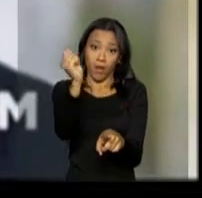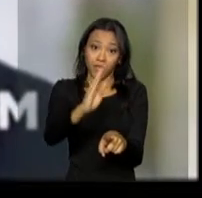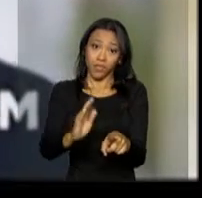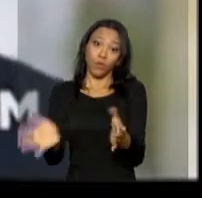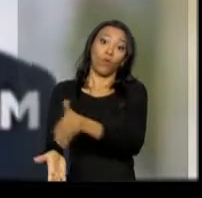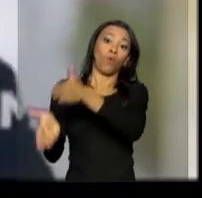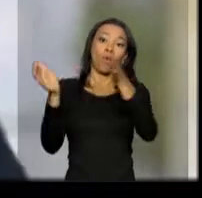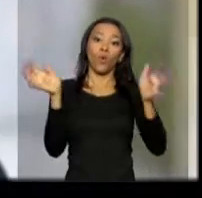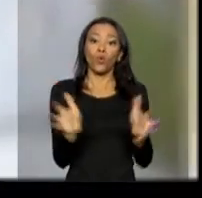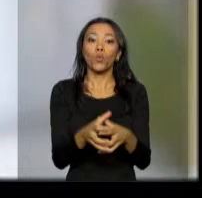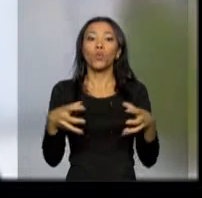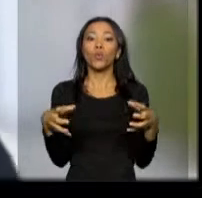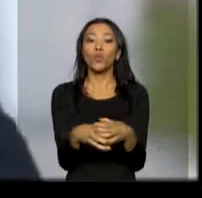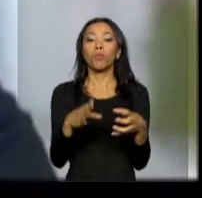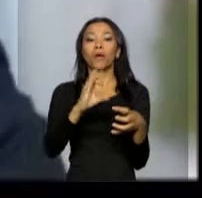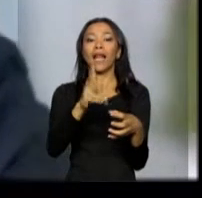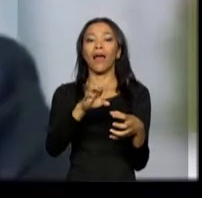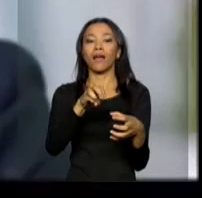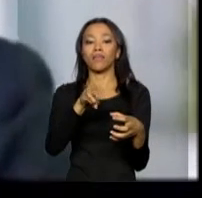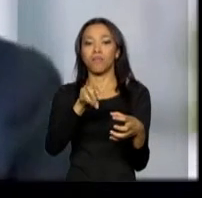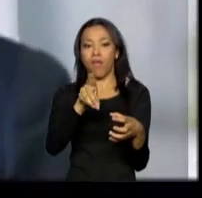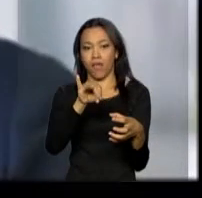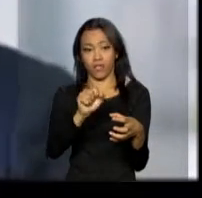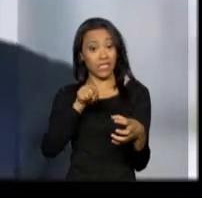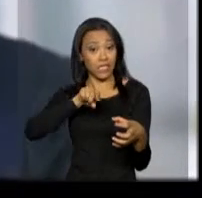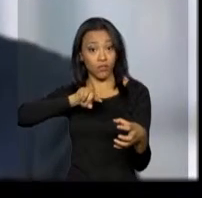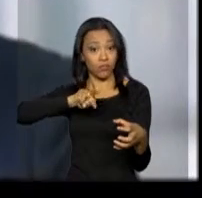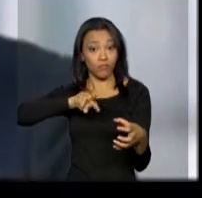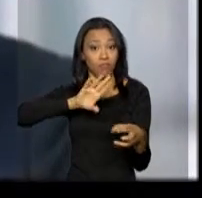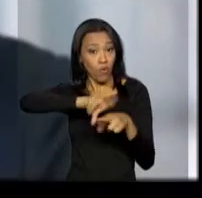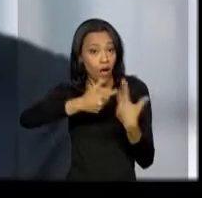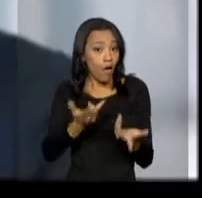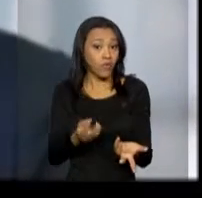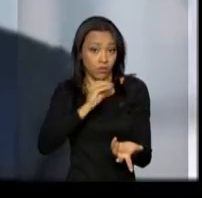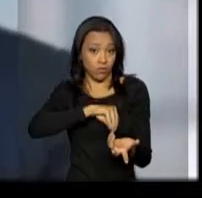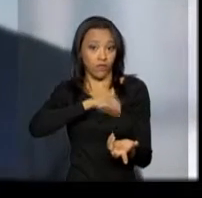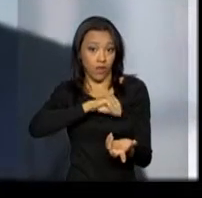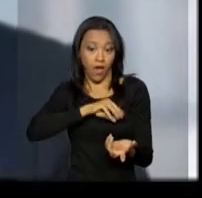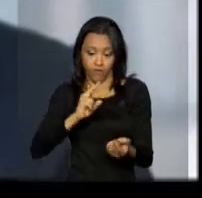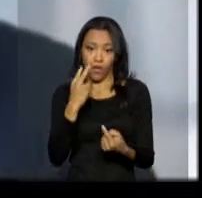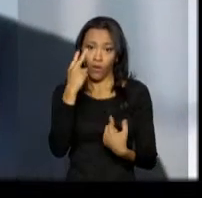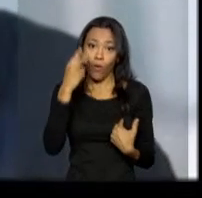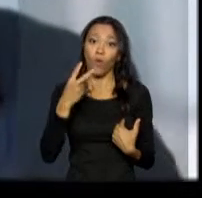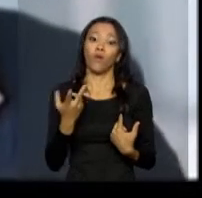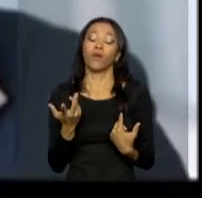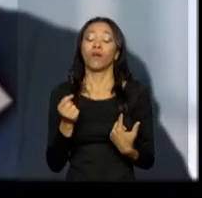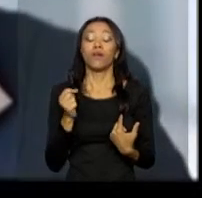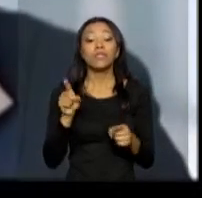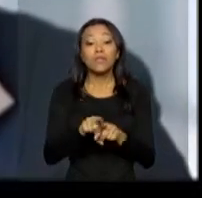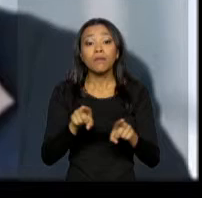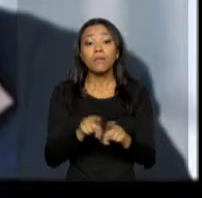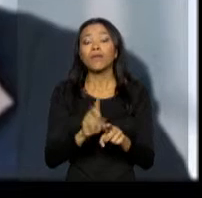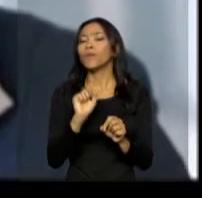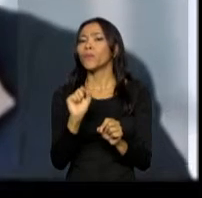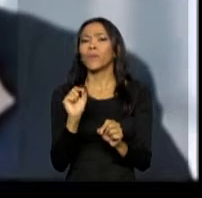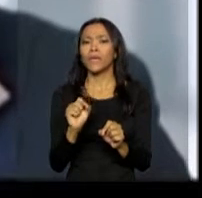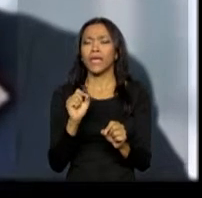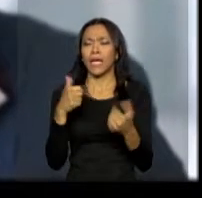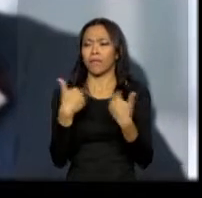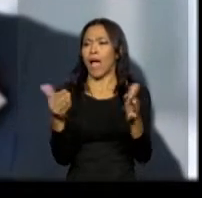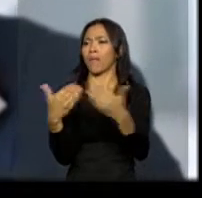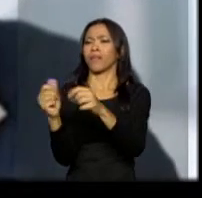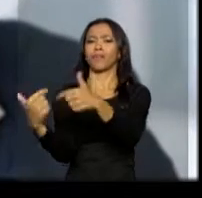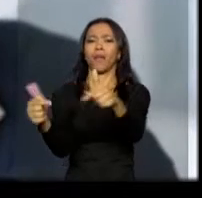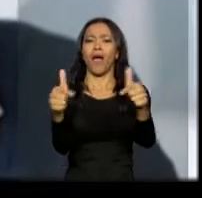classe média. Isso se deu por causa da valorização do salário mínimo, do recorde na geração de emprego